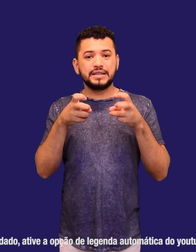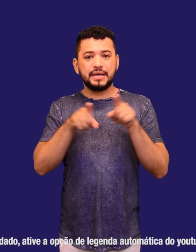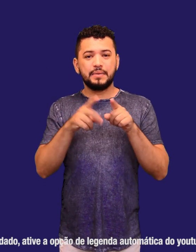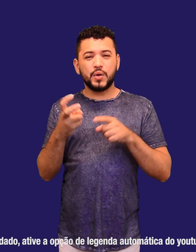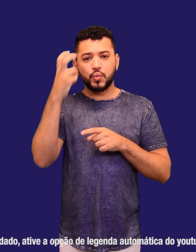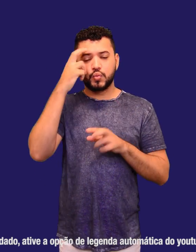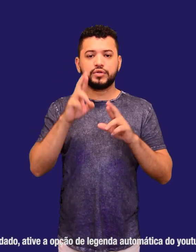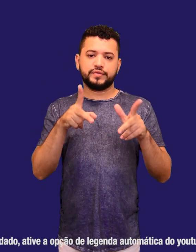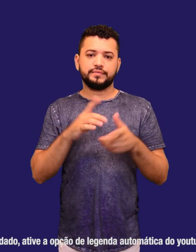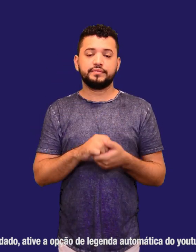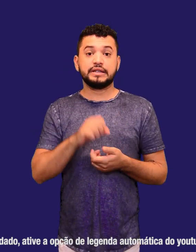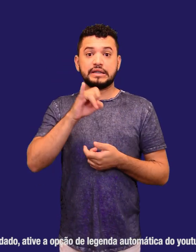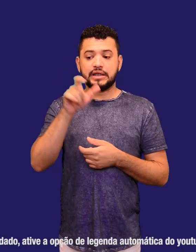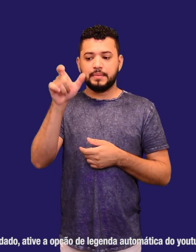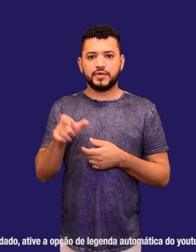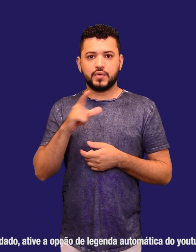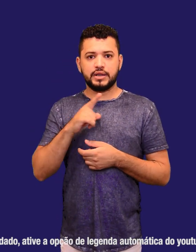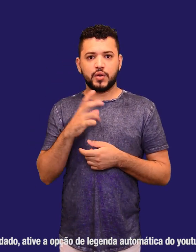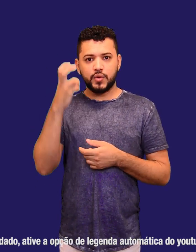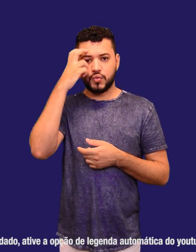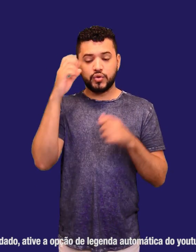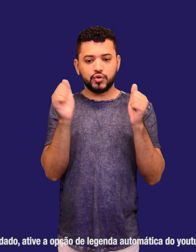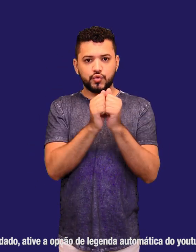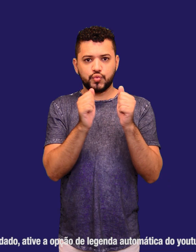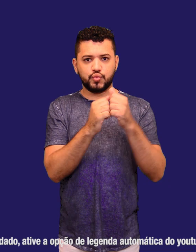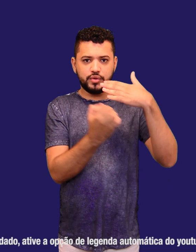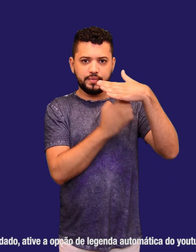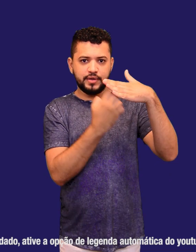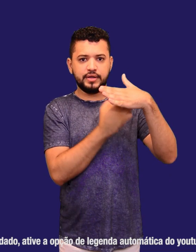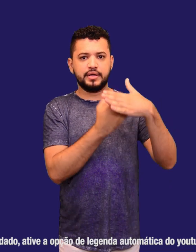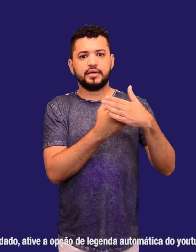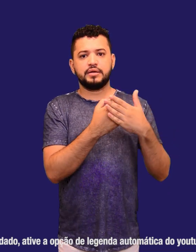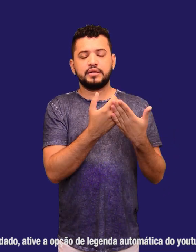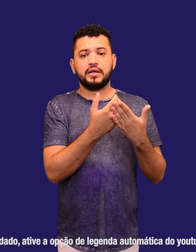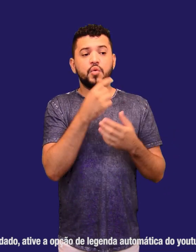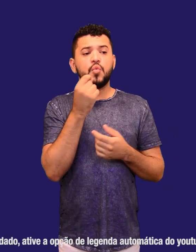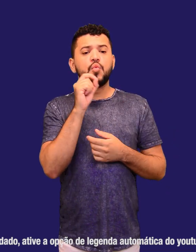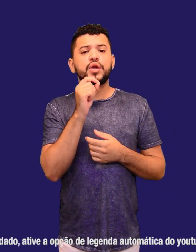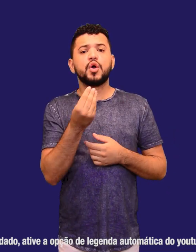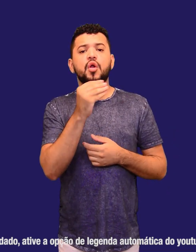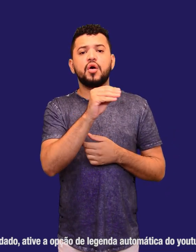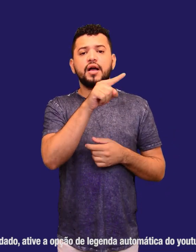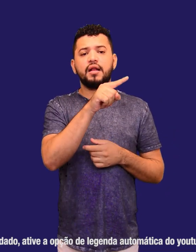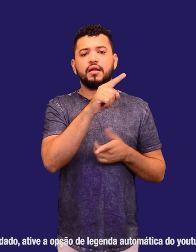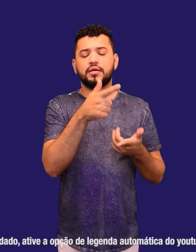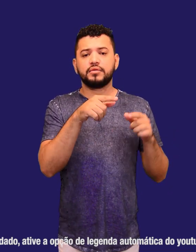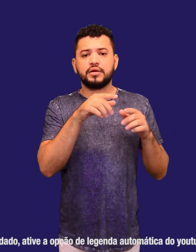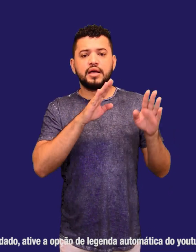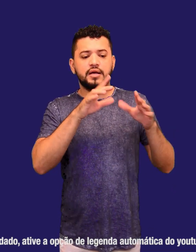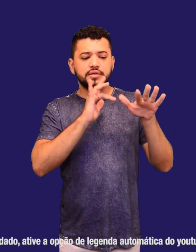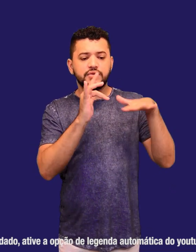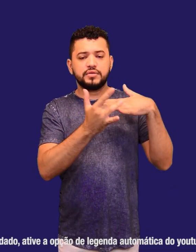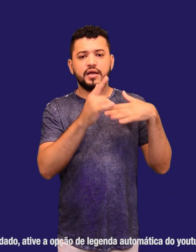Se o candidato está com a cultura alinhada com a cultura da empresa, as postagens dele geralmente vão ter sentido, né, em